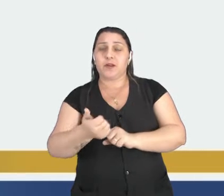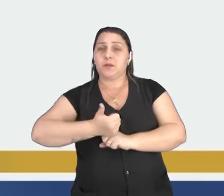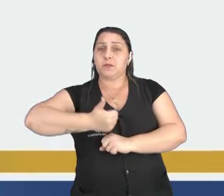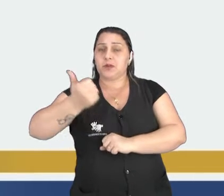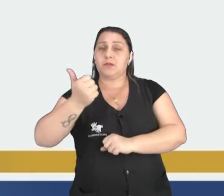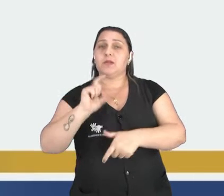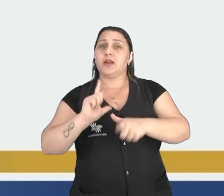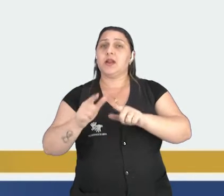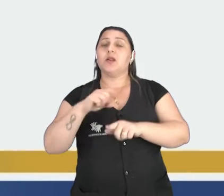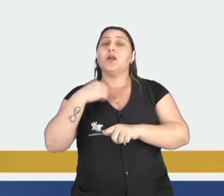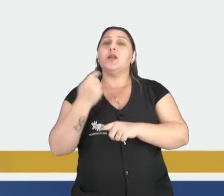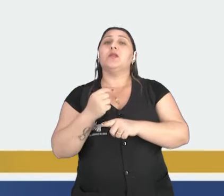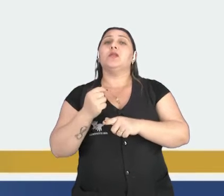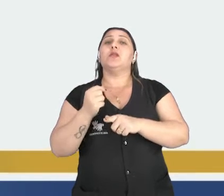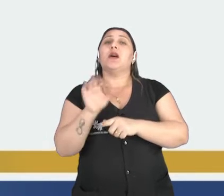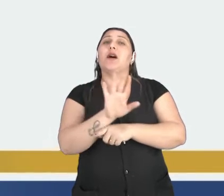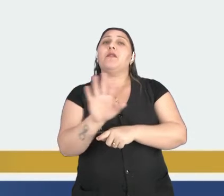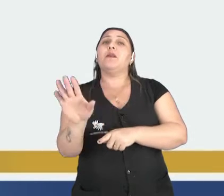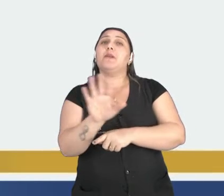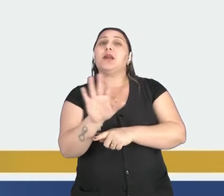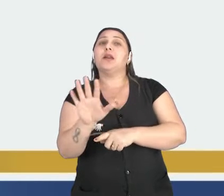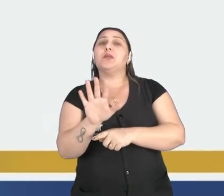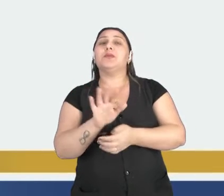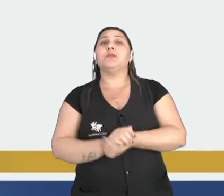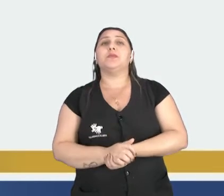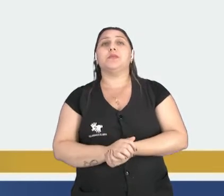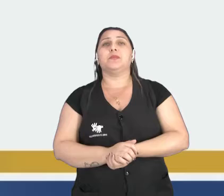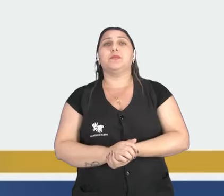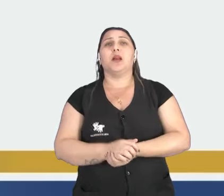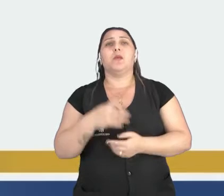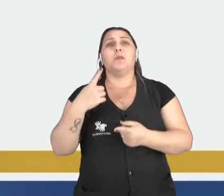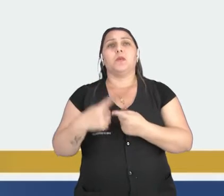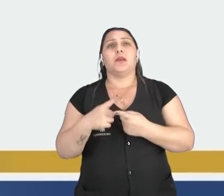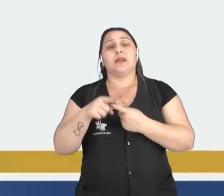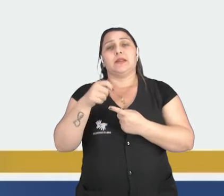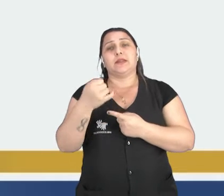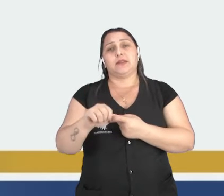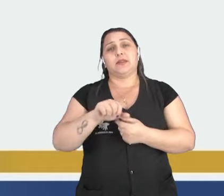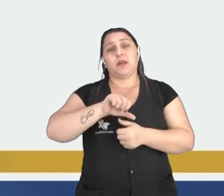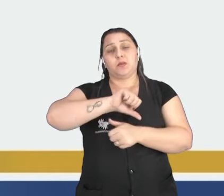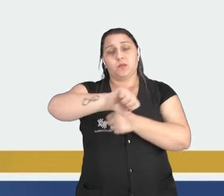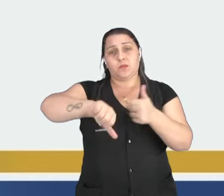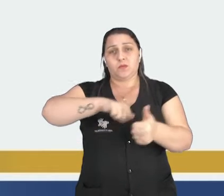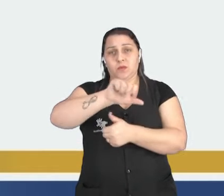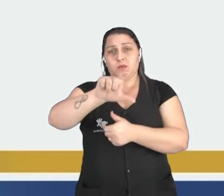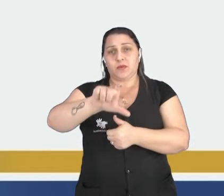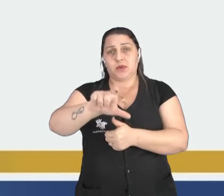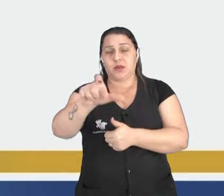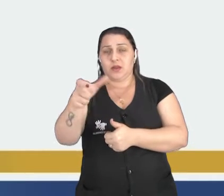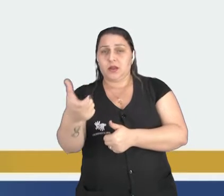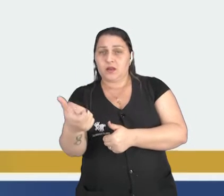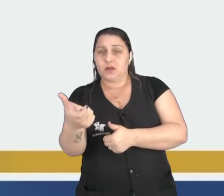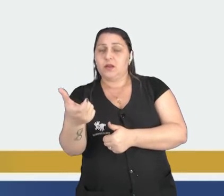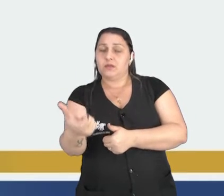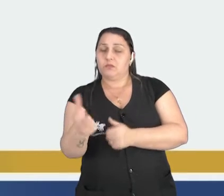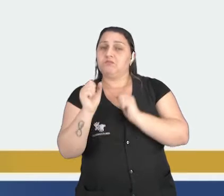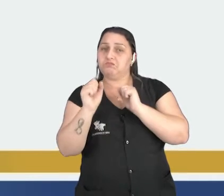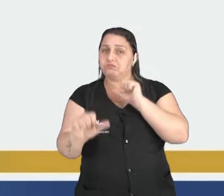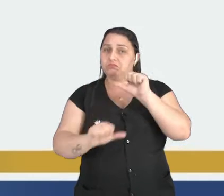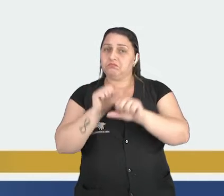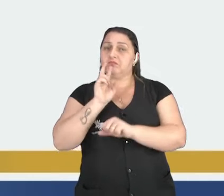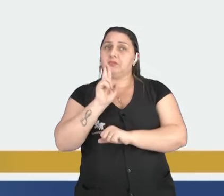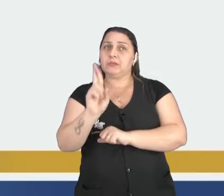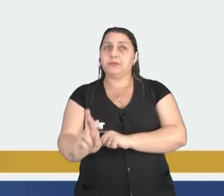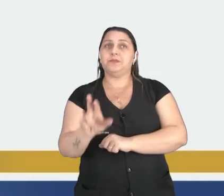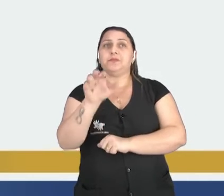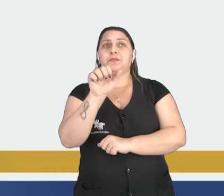do nosso alfabeto? Presta bem atenção. É arranjo porque se eu mudar a ordem de uma palavra, eu vou mudar totalmente a resposta.